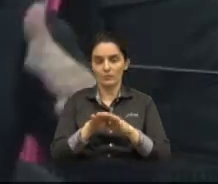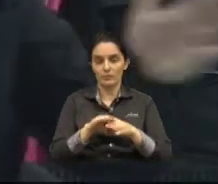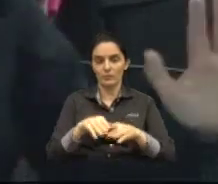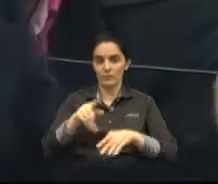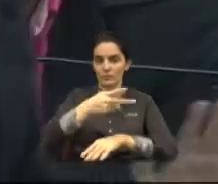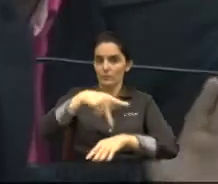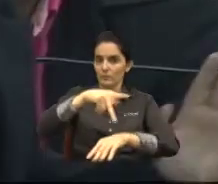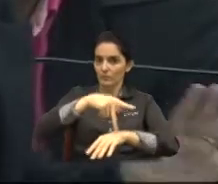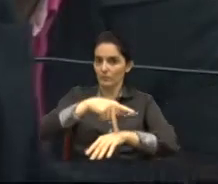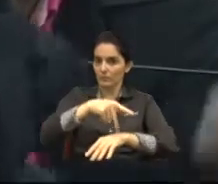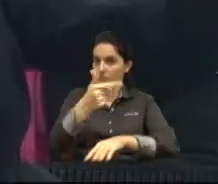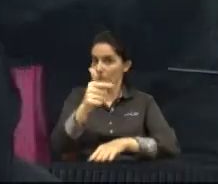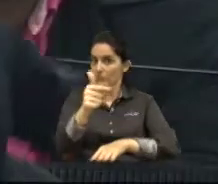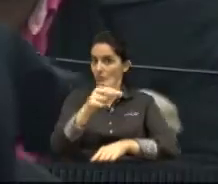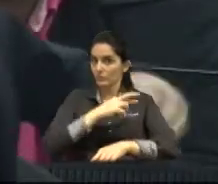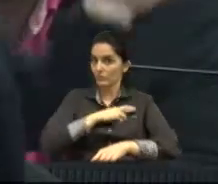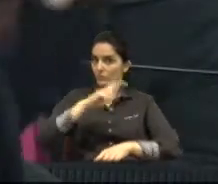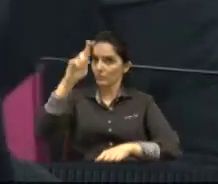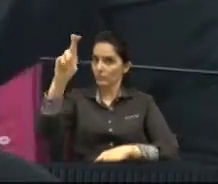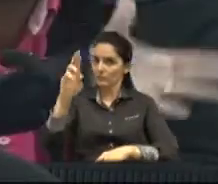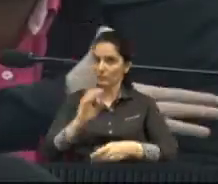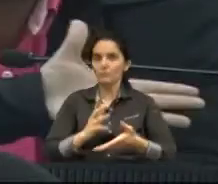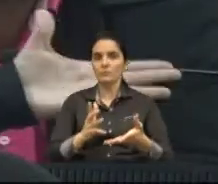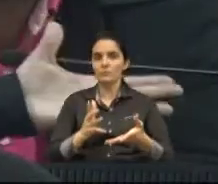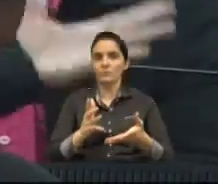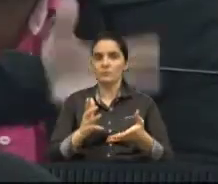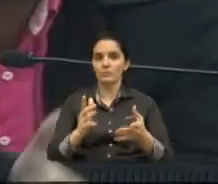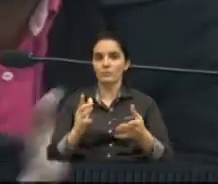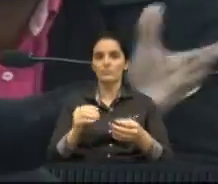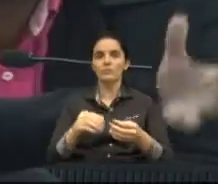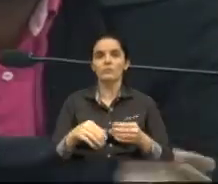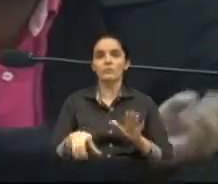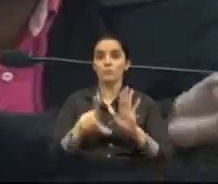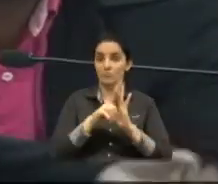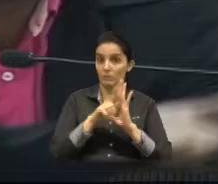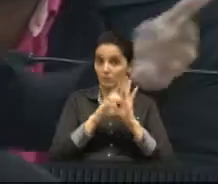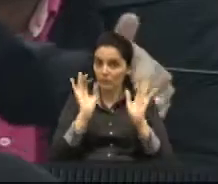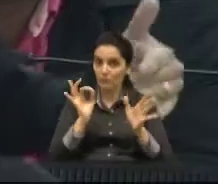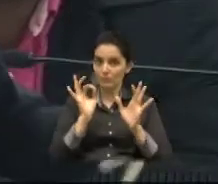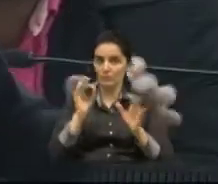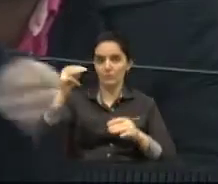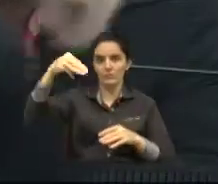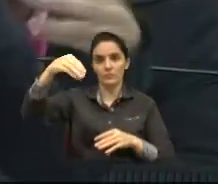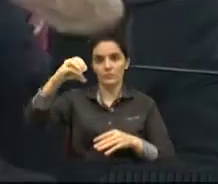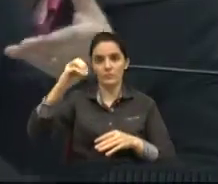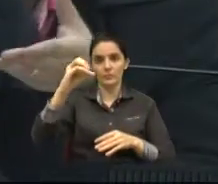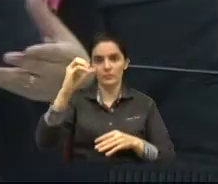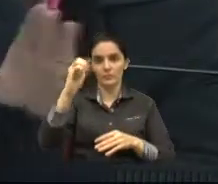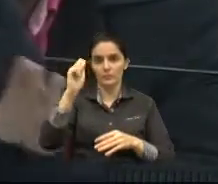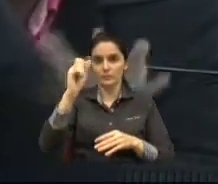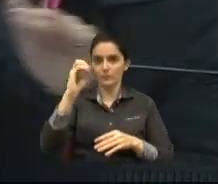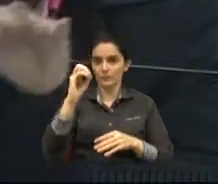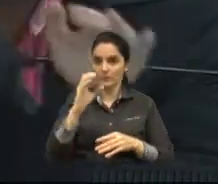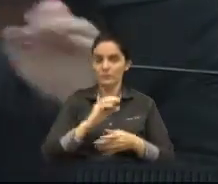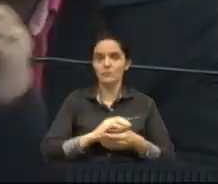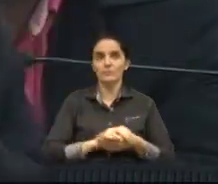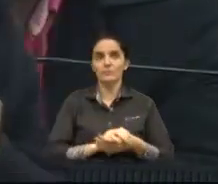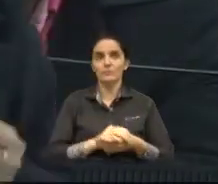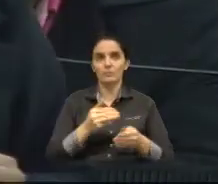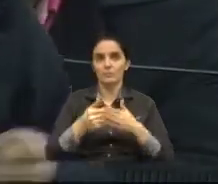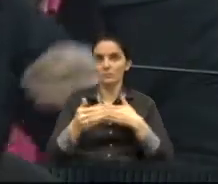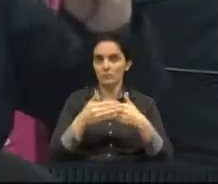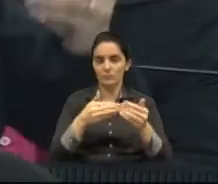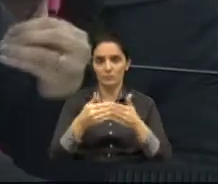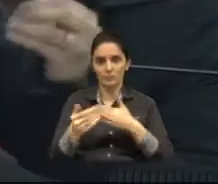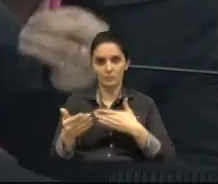é preambular na Constituição Federal, ou seja, somos laicos. Dentro dessa moção, eu acho que nós deveríamos, não só dentro dessa moção, mas qualquer